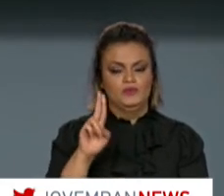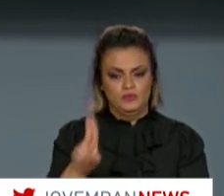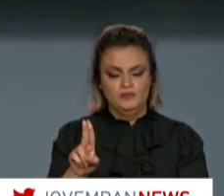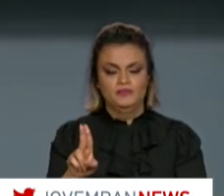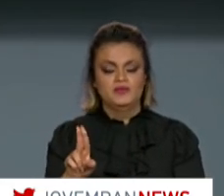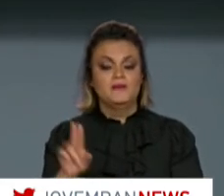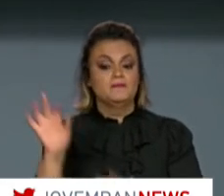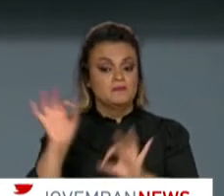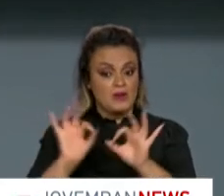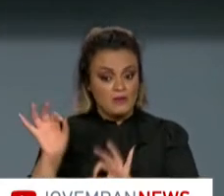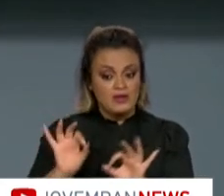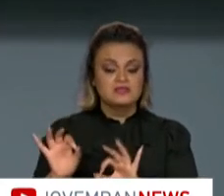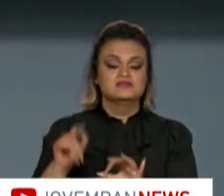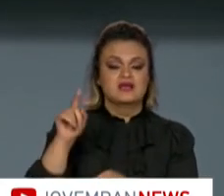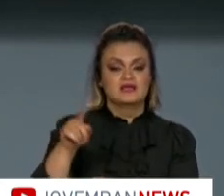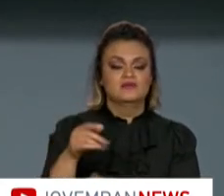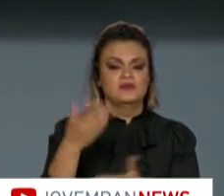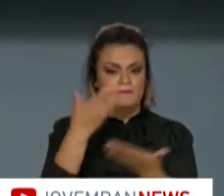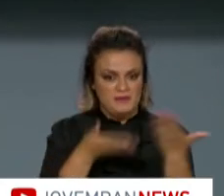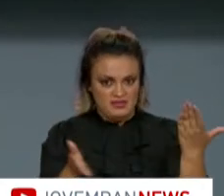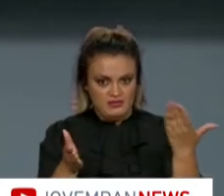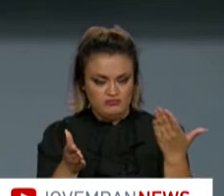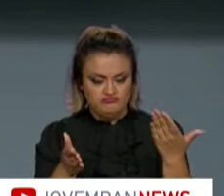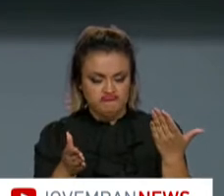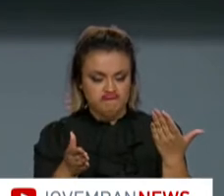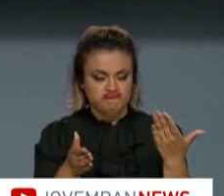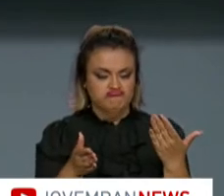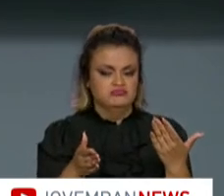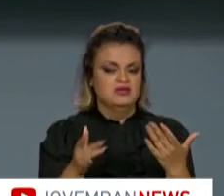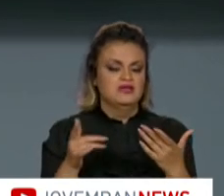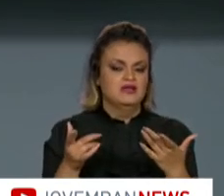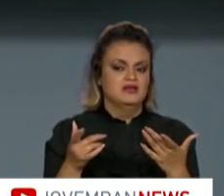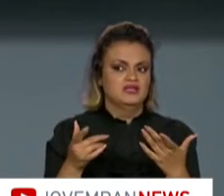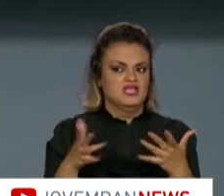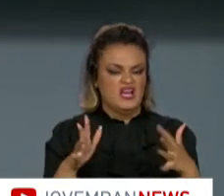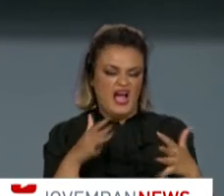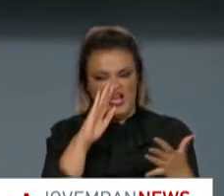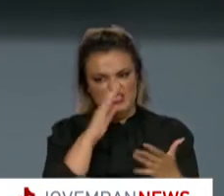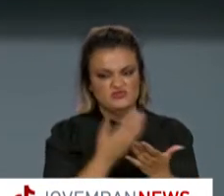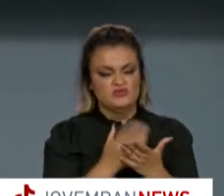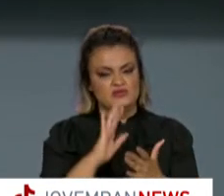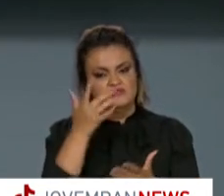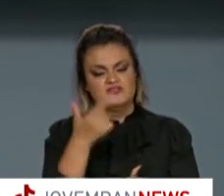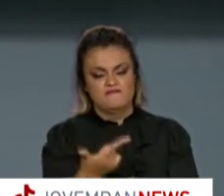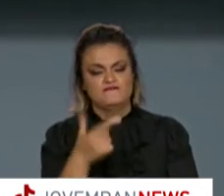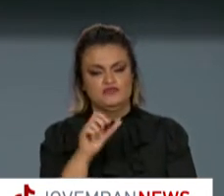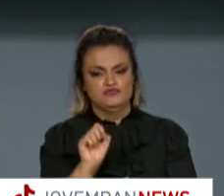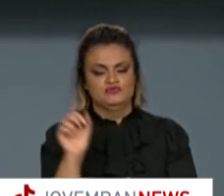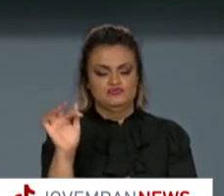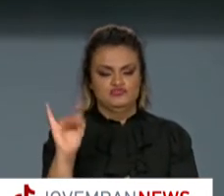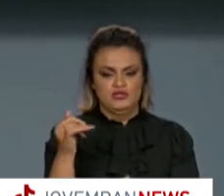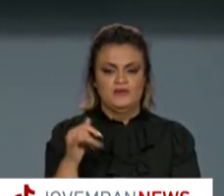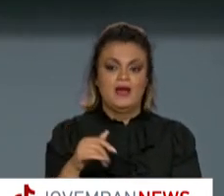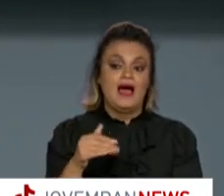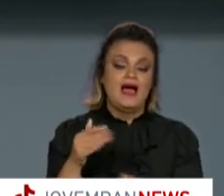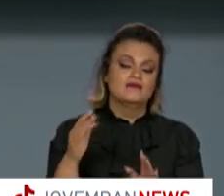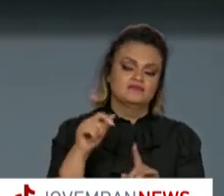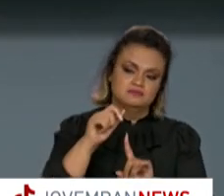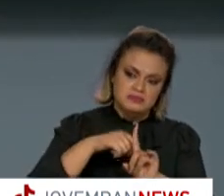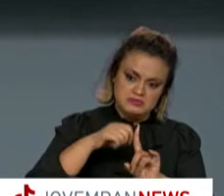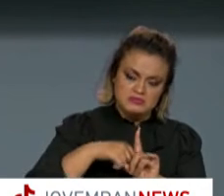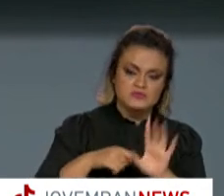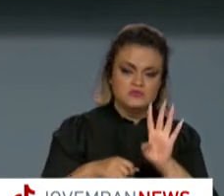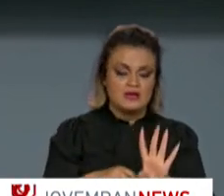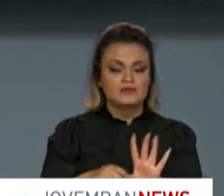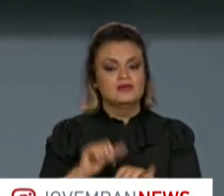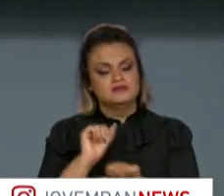recomposição daquilo que havia sido previsto em 28 de janeiro. Ao final de 4 meses, o Congresso Nacional